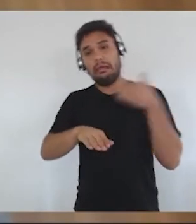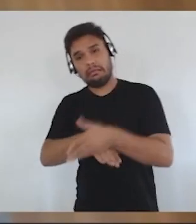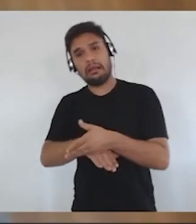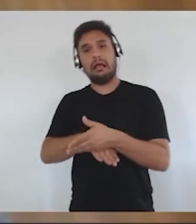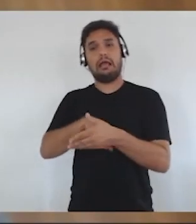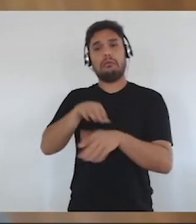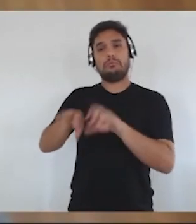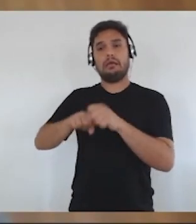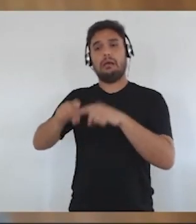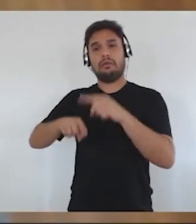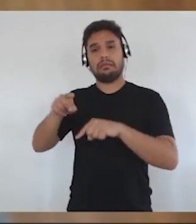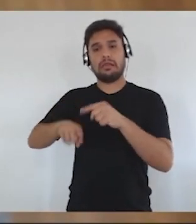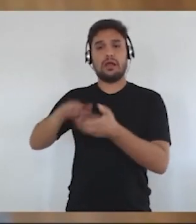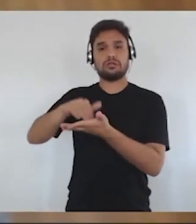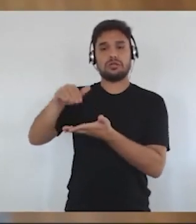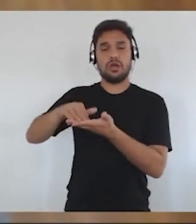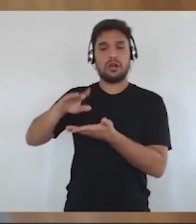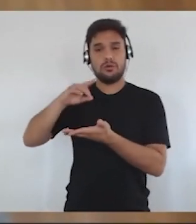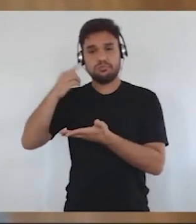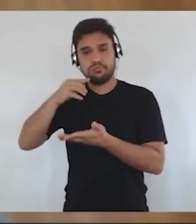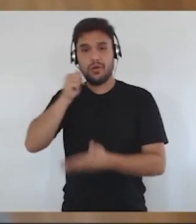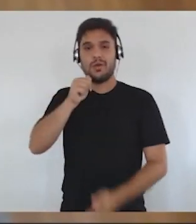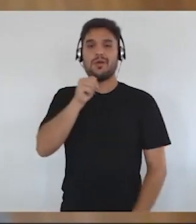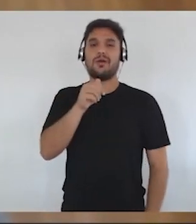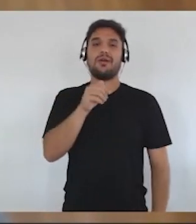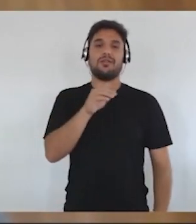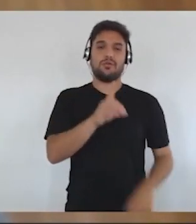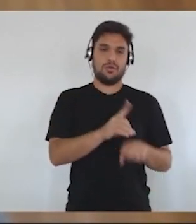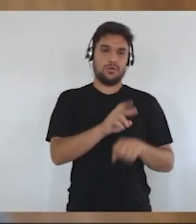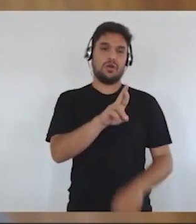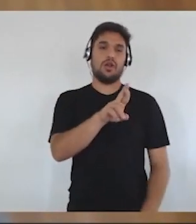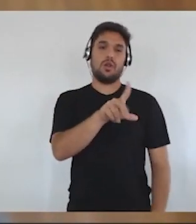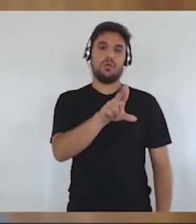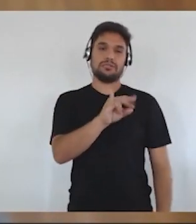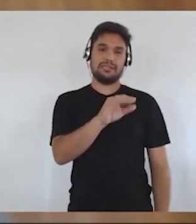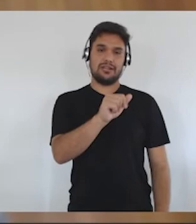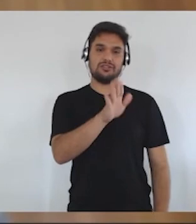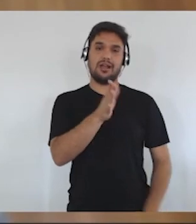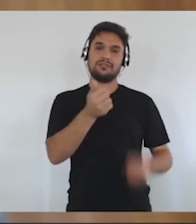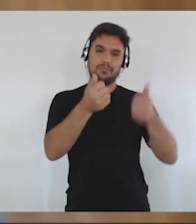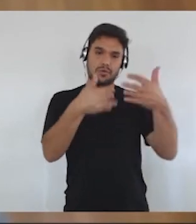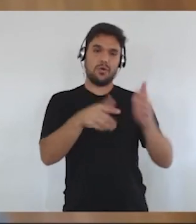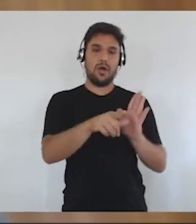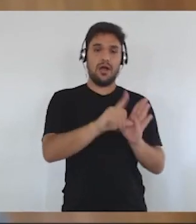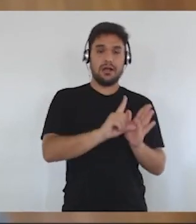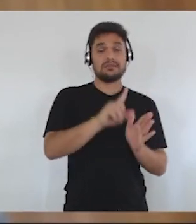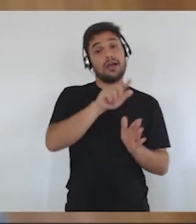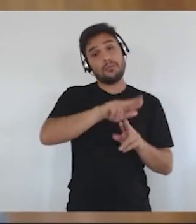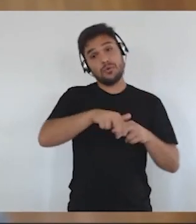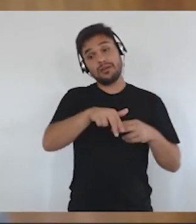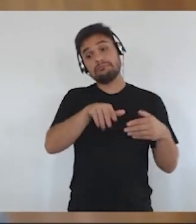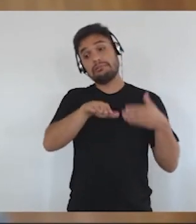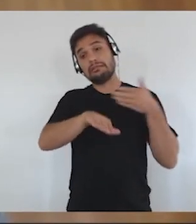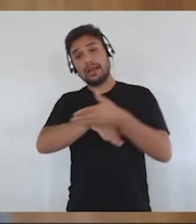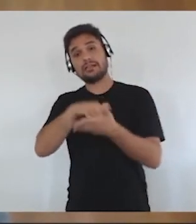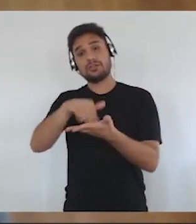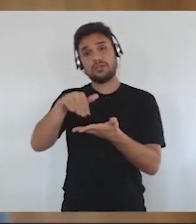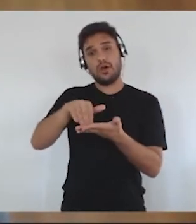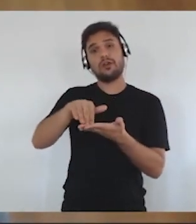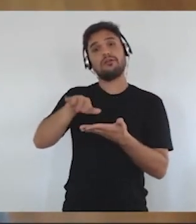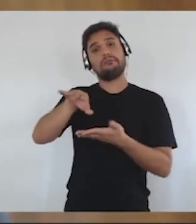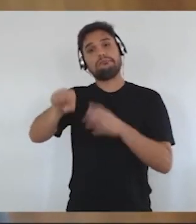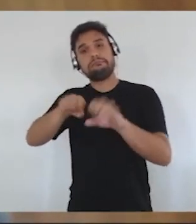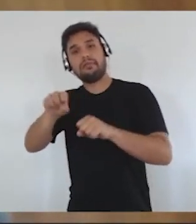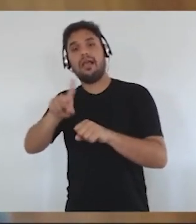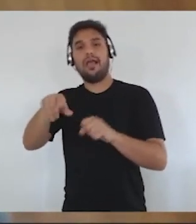bem explanado aqui pela doutora Luciana. Passou-se, então, essa violação ser crime, depois, obviamente,